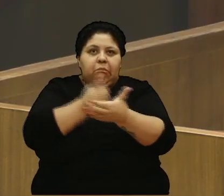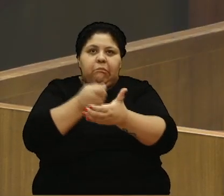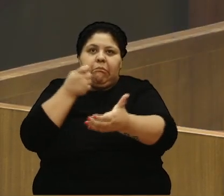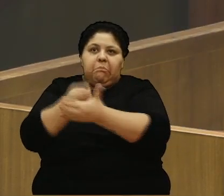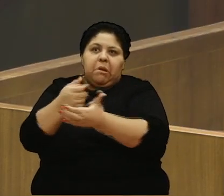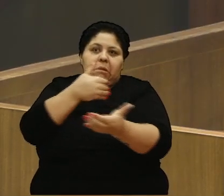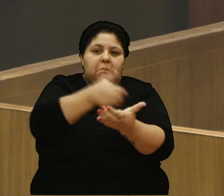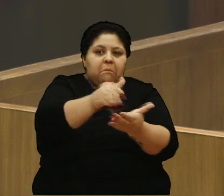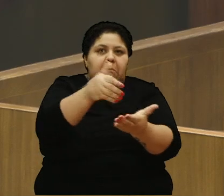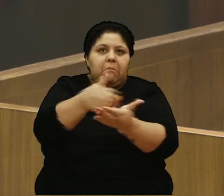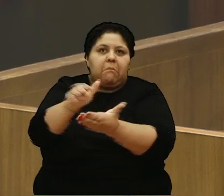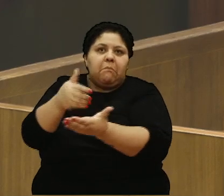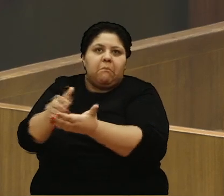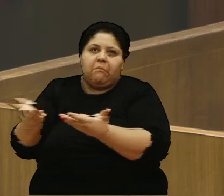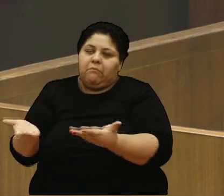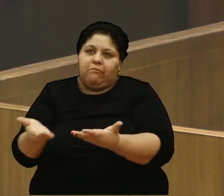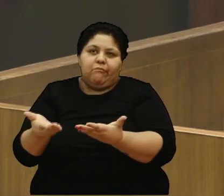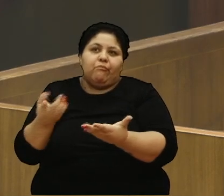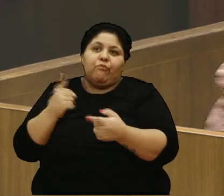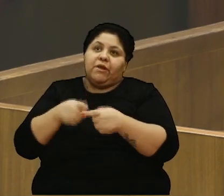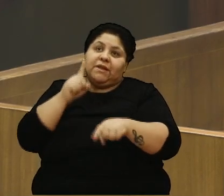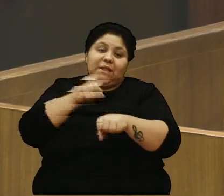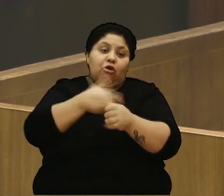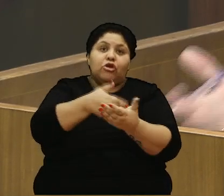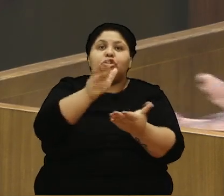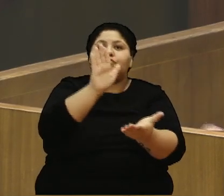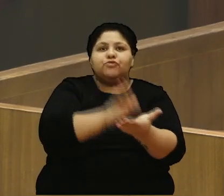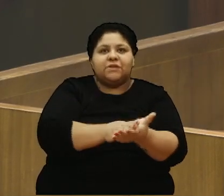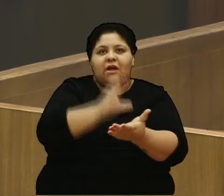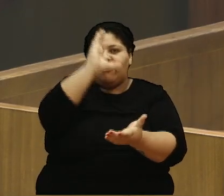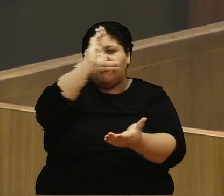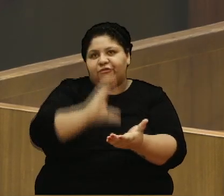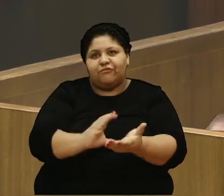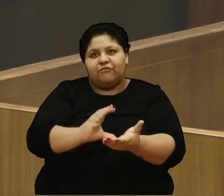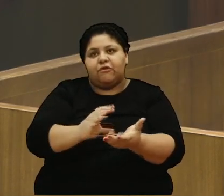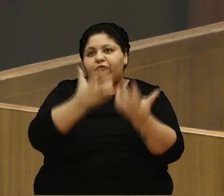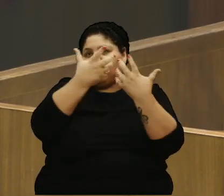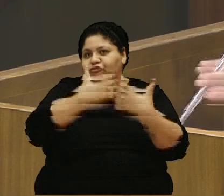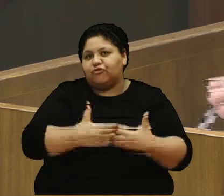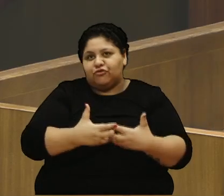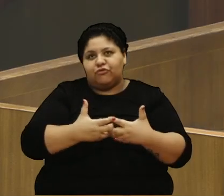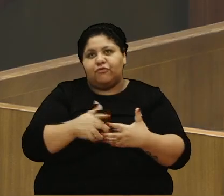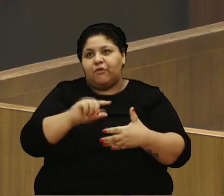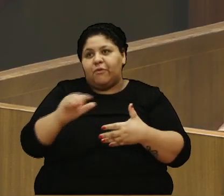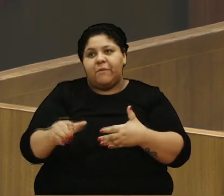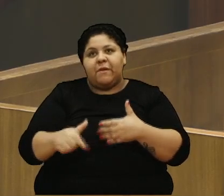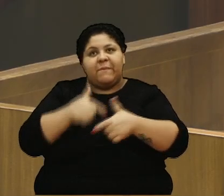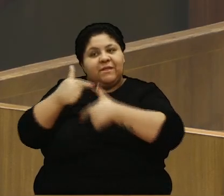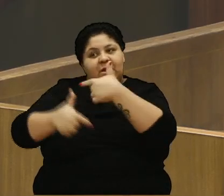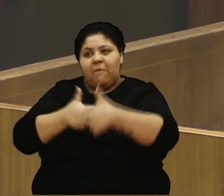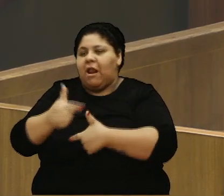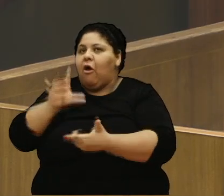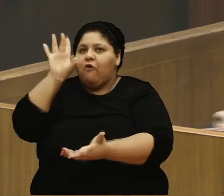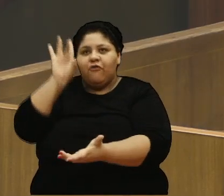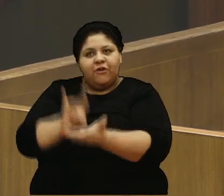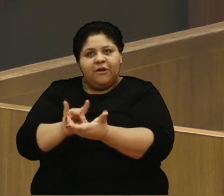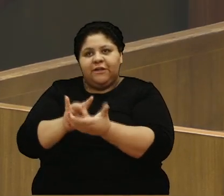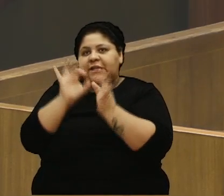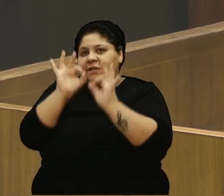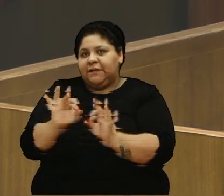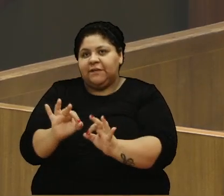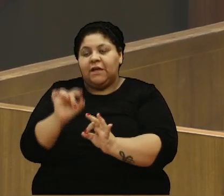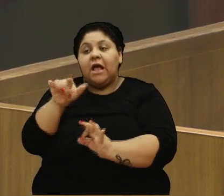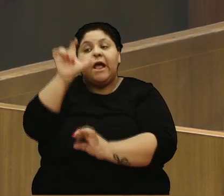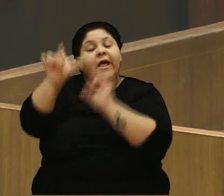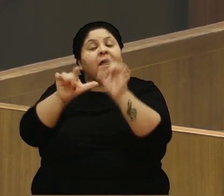assim, porque na hora de multar nós, contribuinte, o negócio funciona. E quando é para operar, né, e dar certo, ali